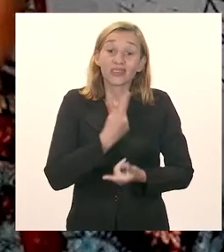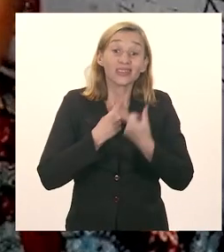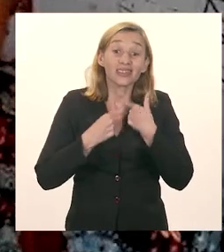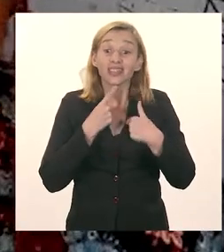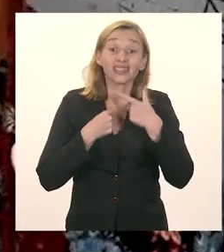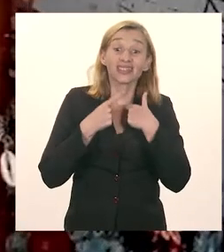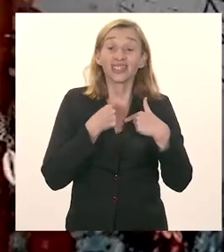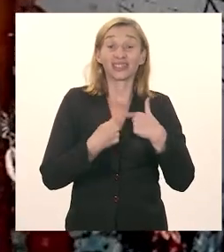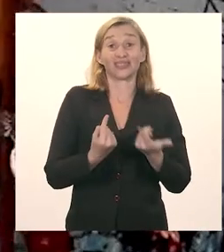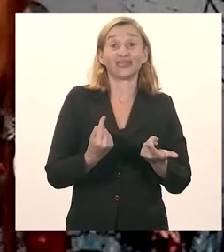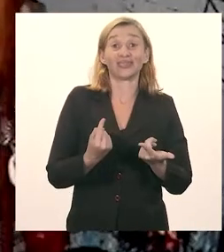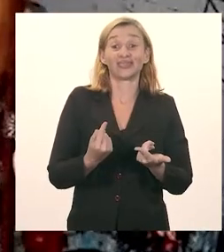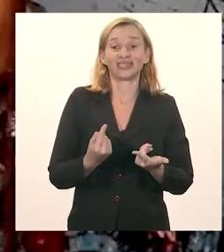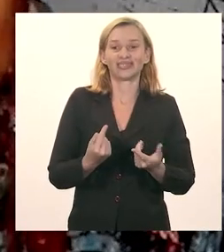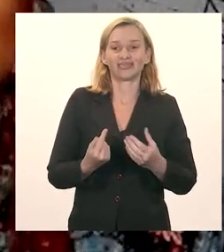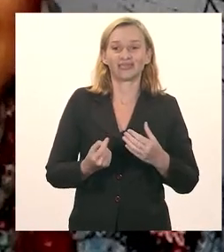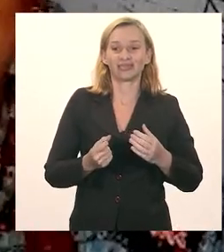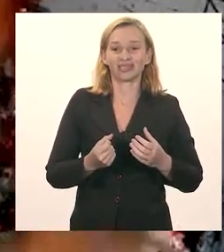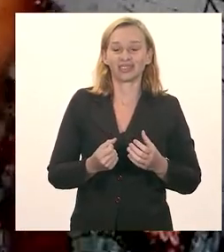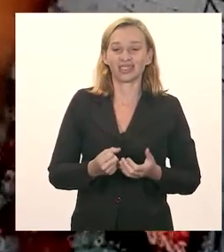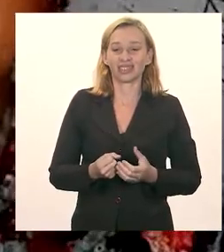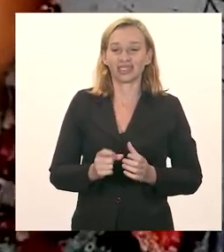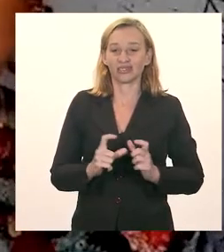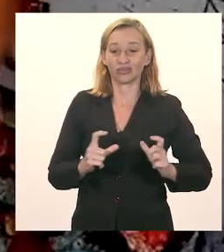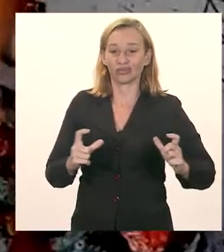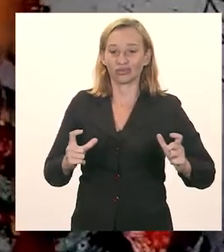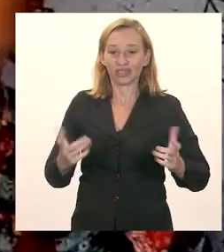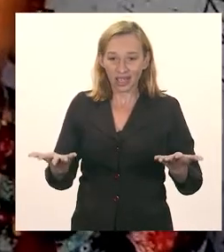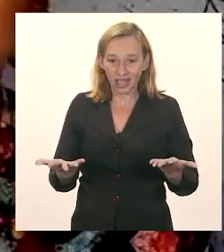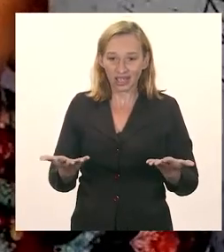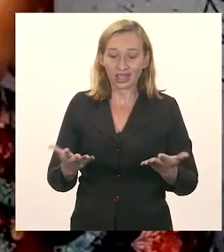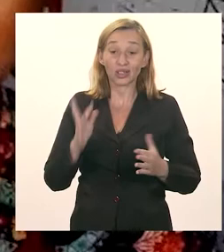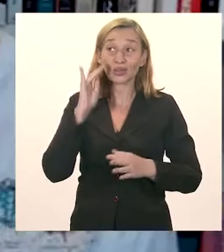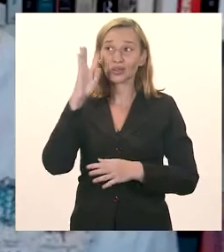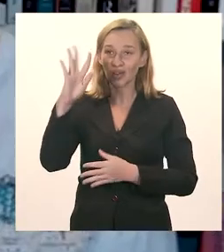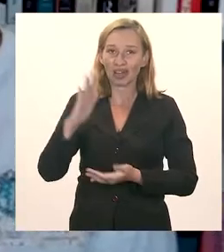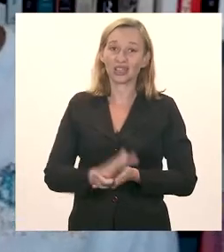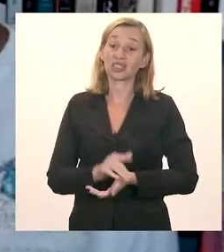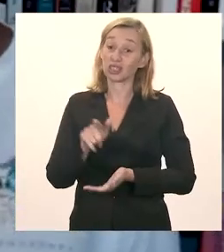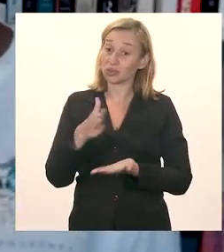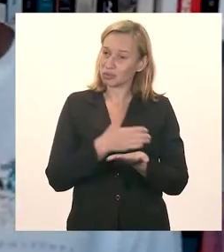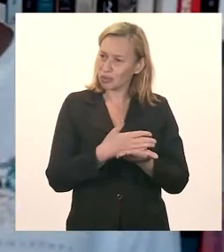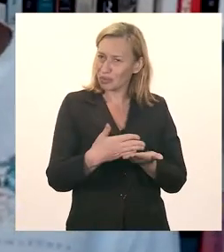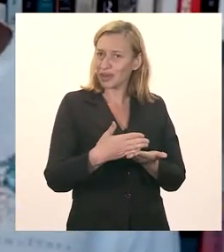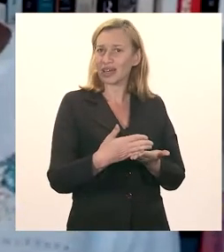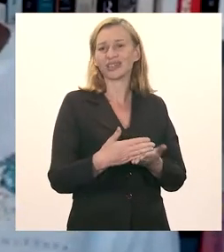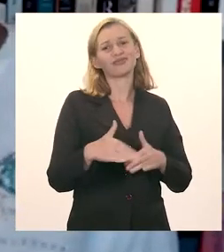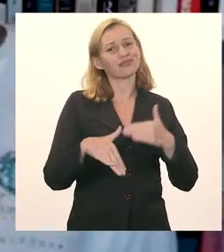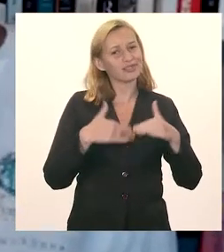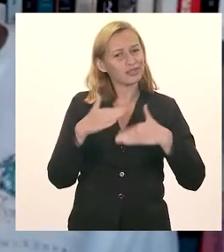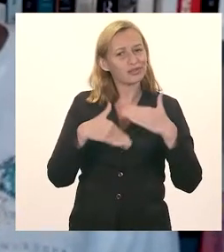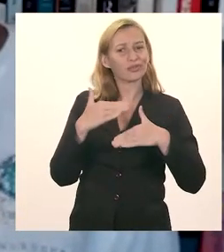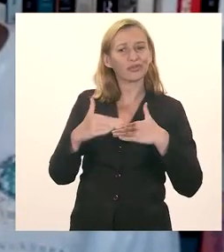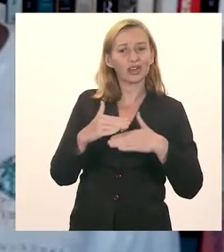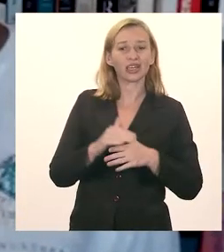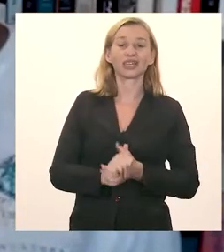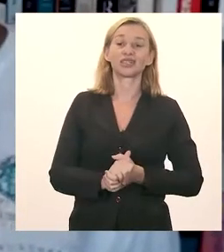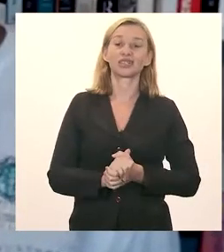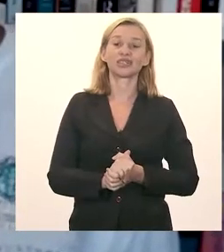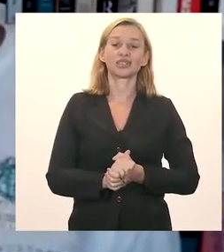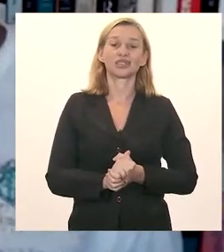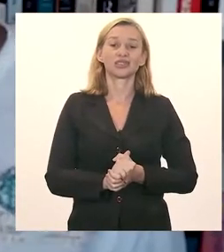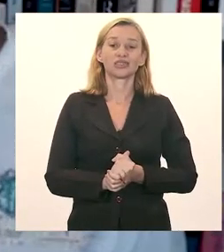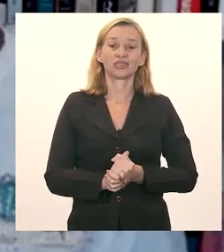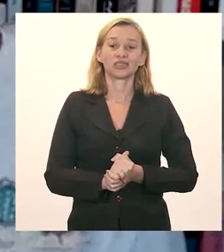essa vontade, esse desejo que cresce aqui dentro, transformar isso em arte. Isso começa por desenvolver